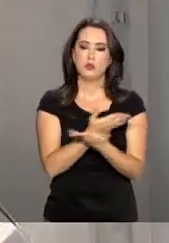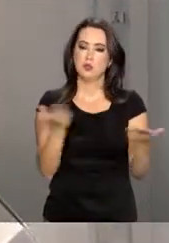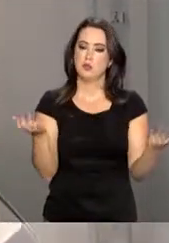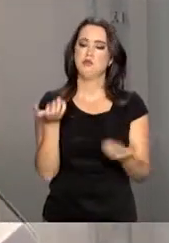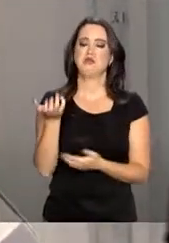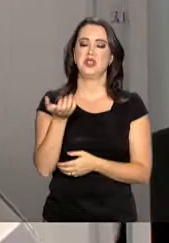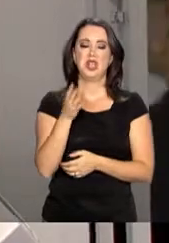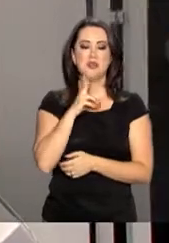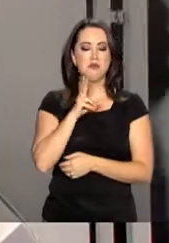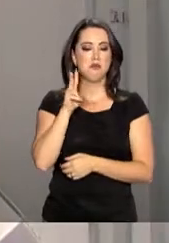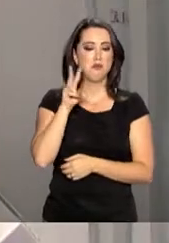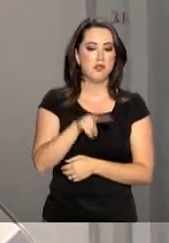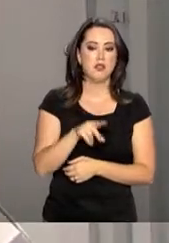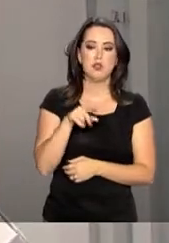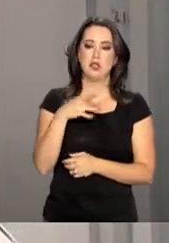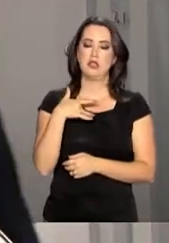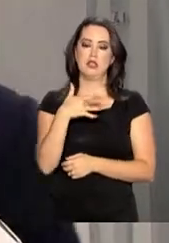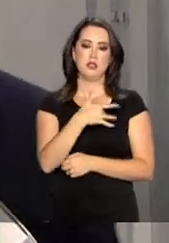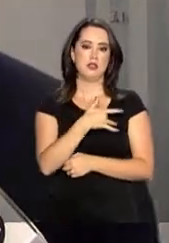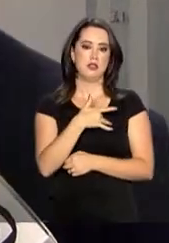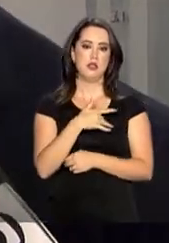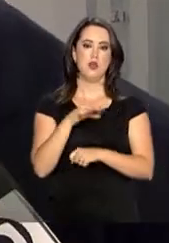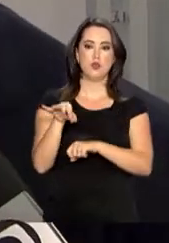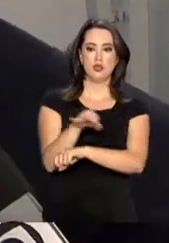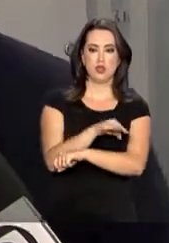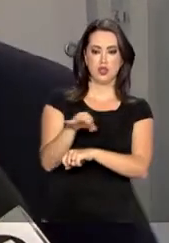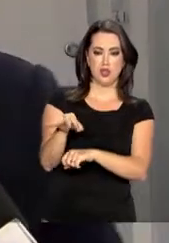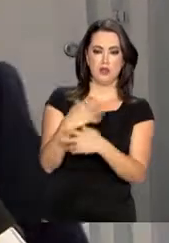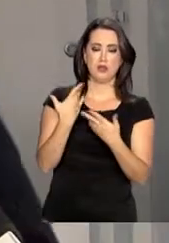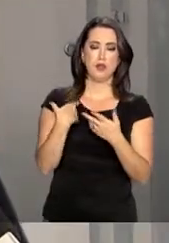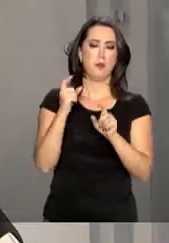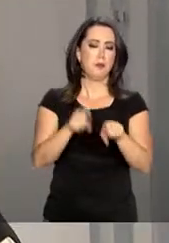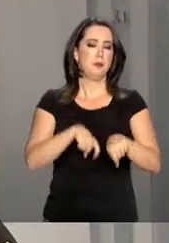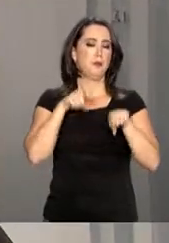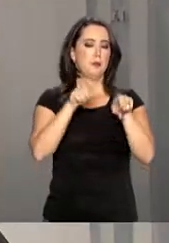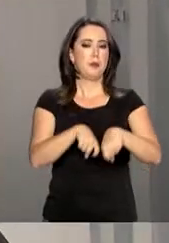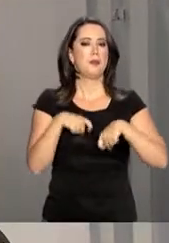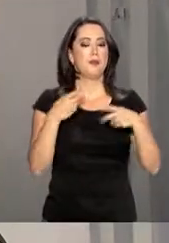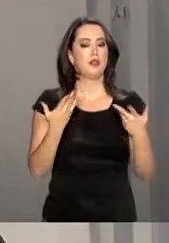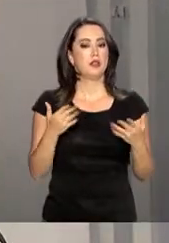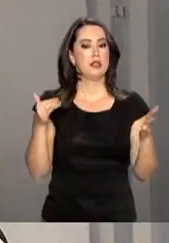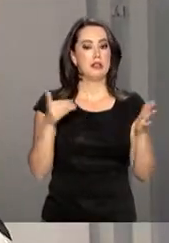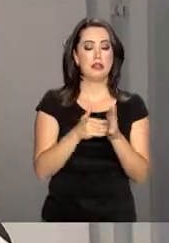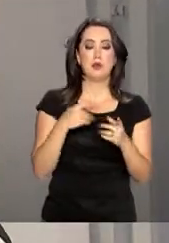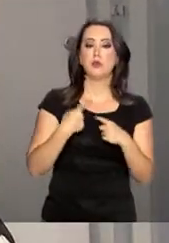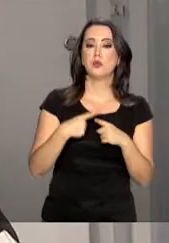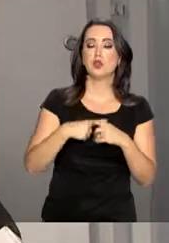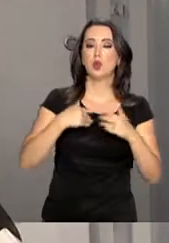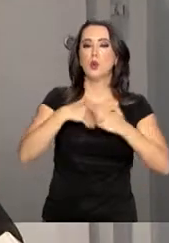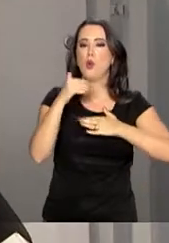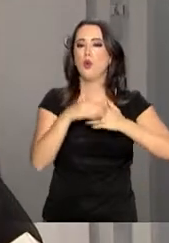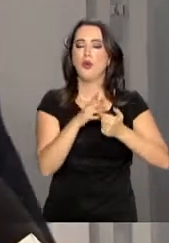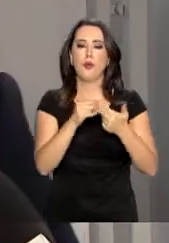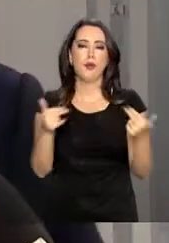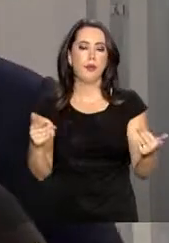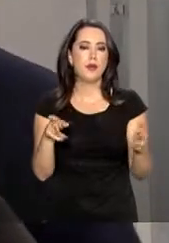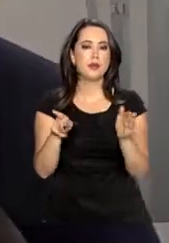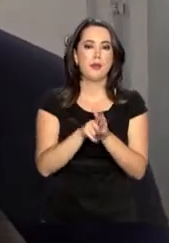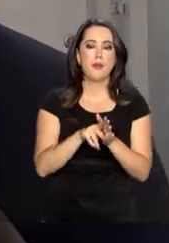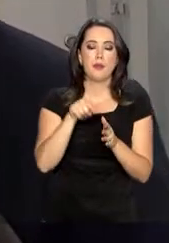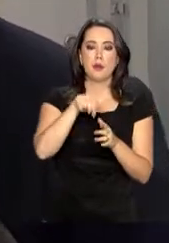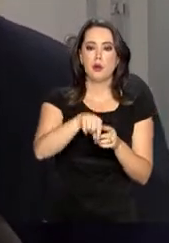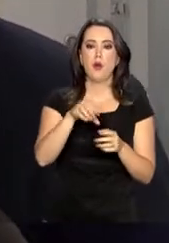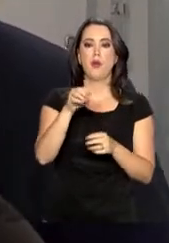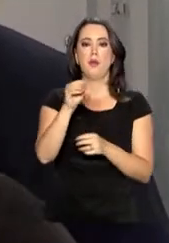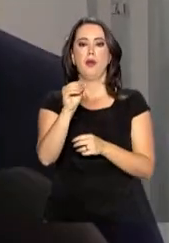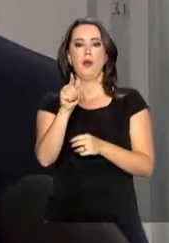querer identificar. Na saúde, na engenharia, na agricultura, até porque qualquer que seja material orgânico ou